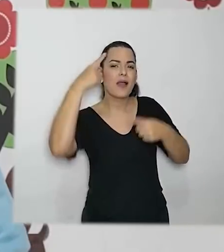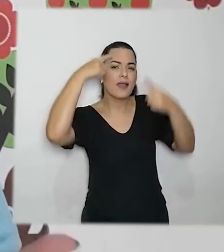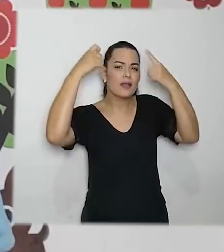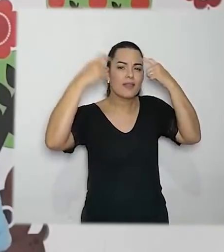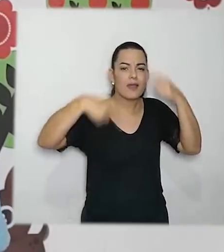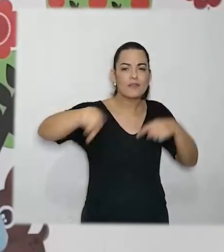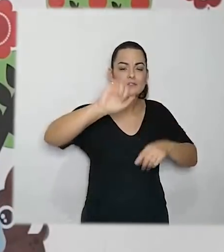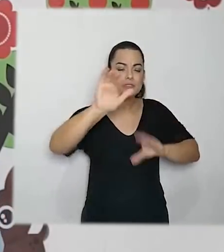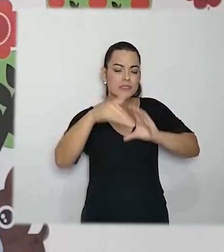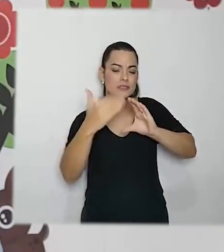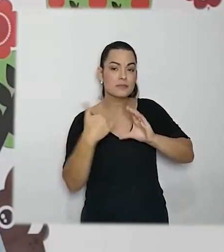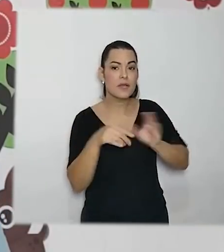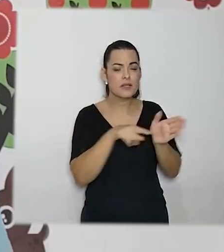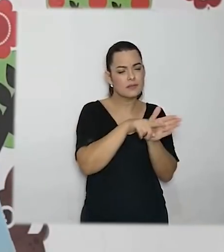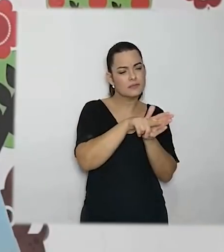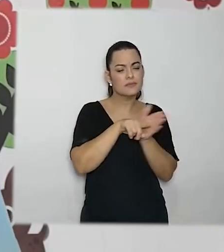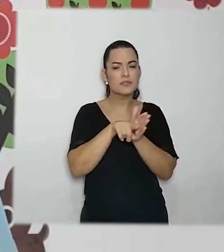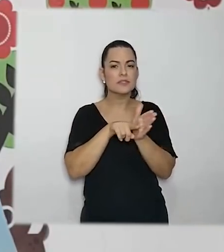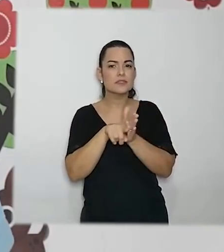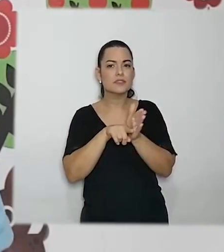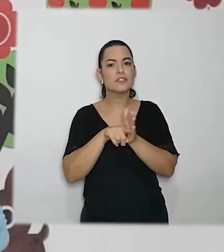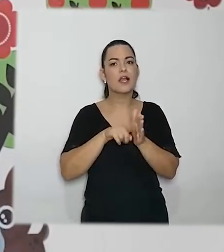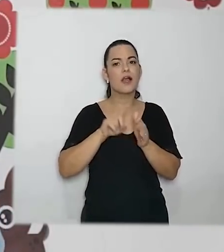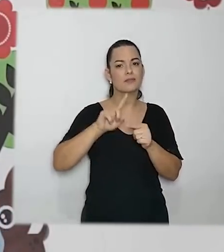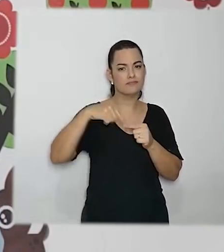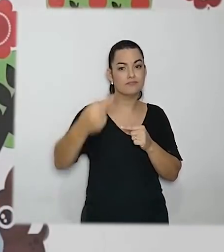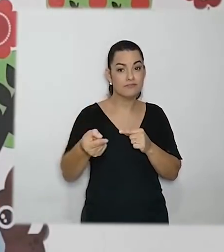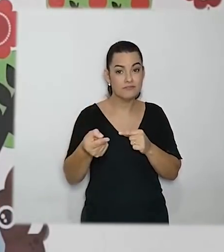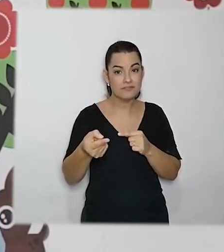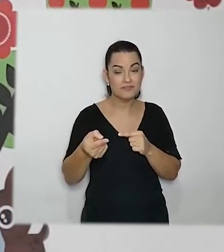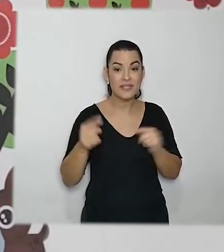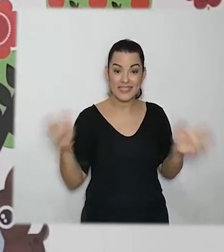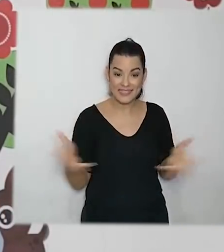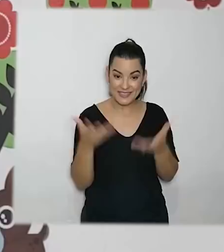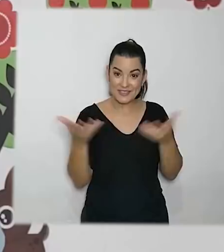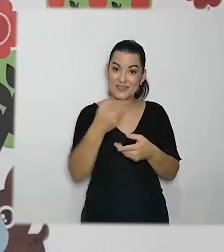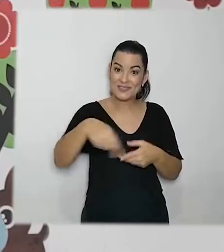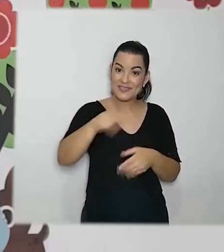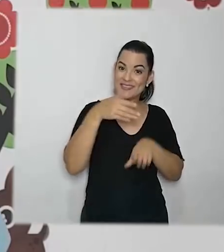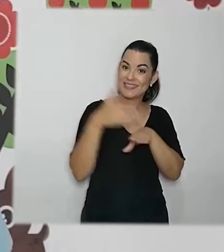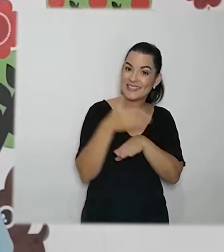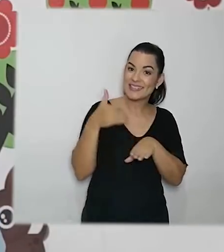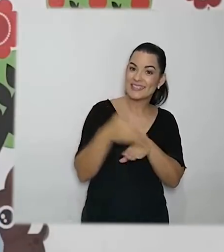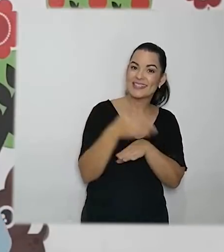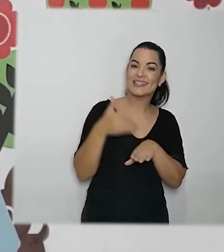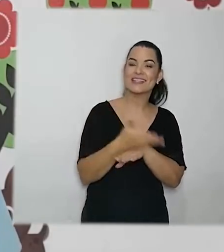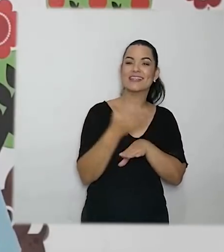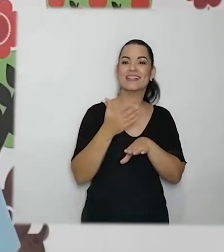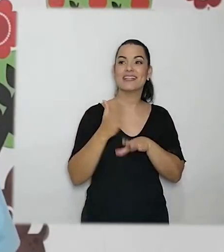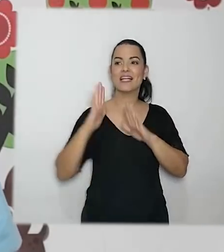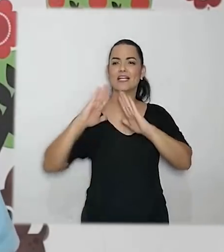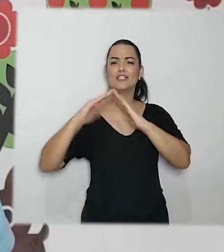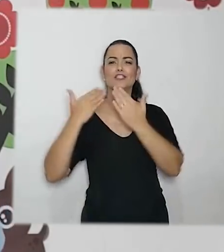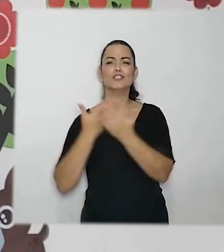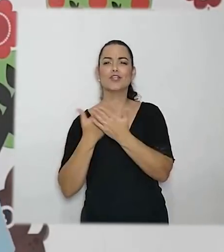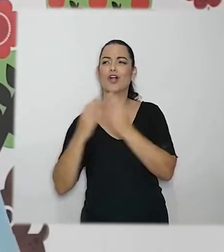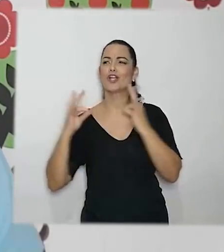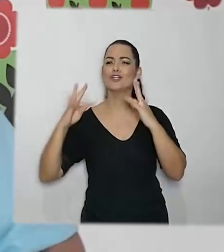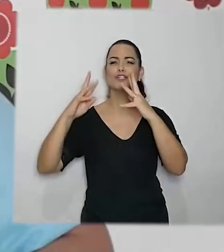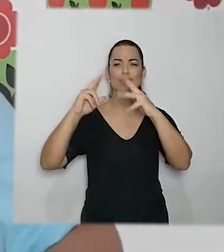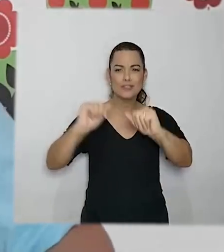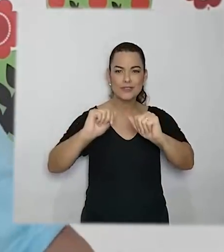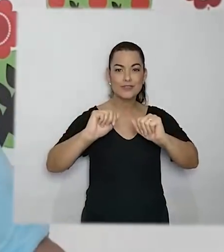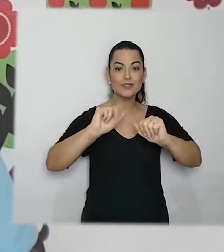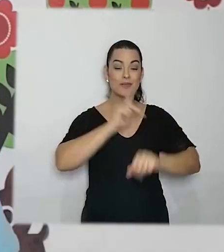hipóteses, para algumas investigações aí e para estimular a participação de vocês, de todas as escolas, dos